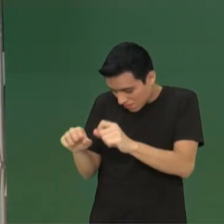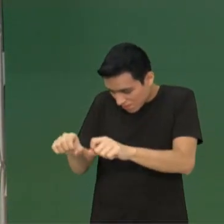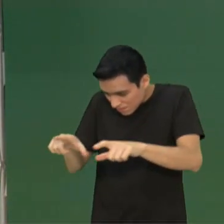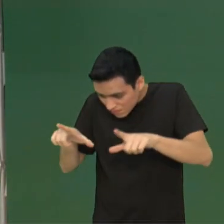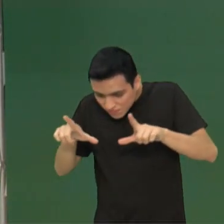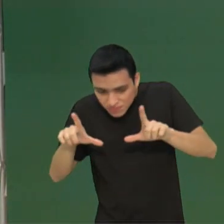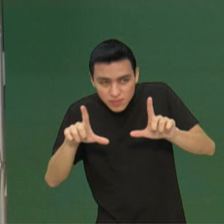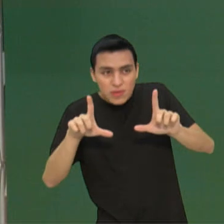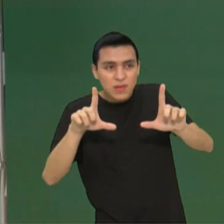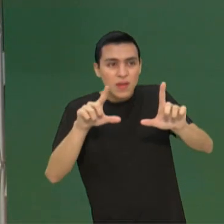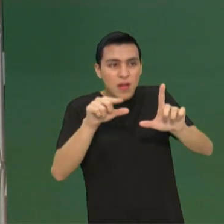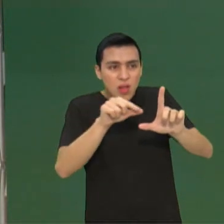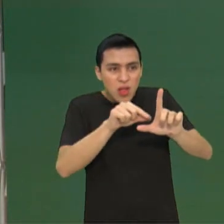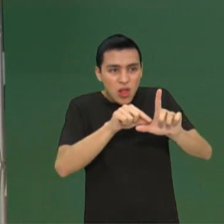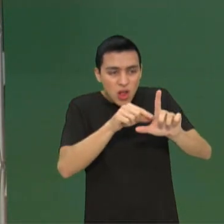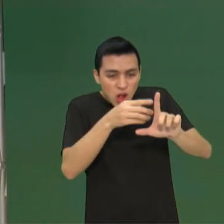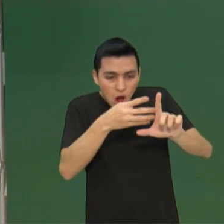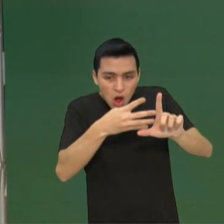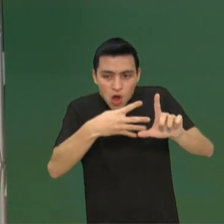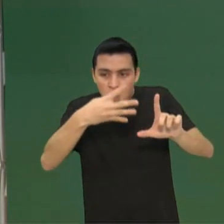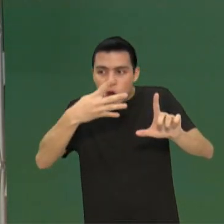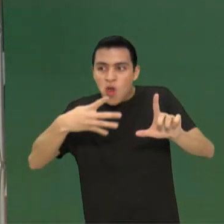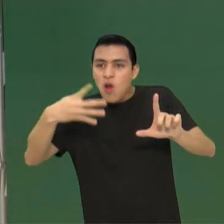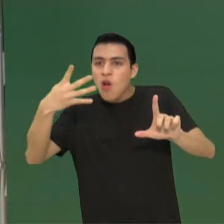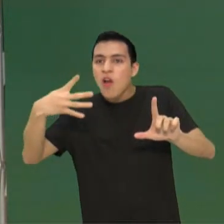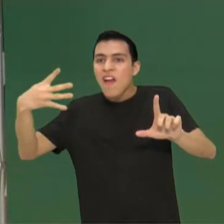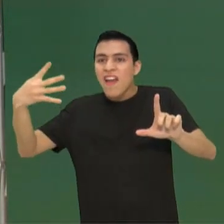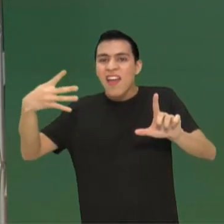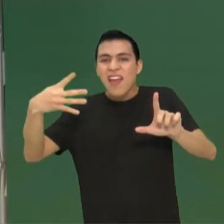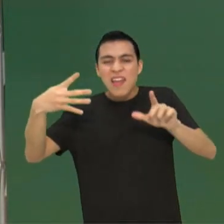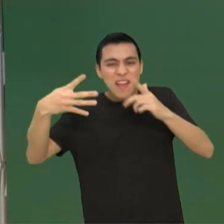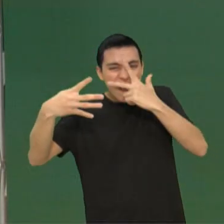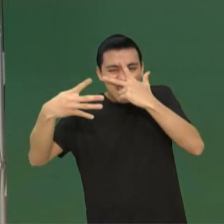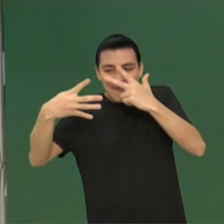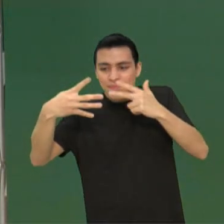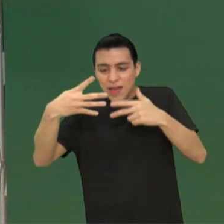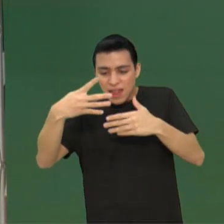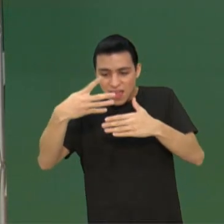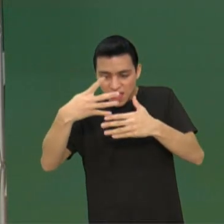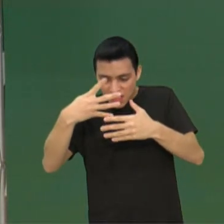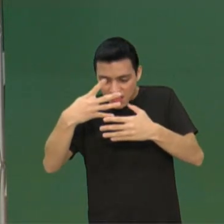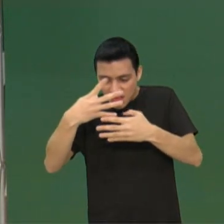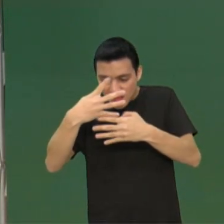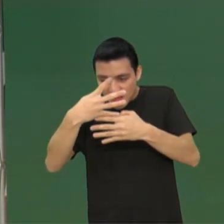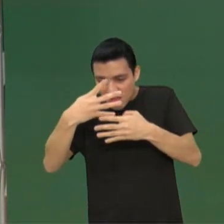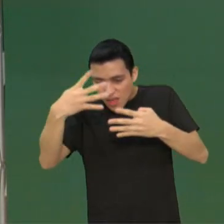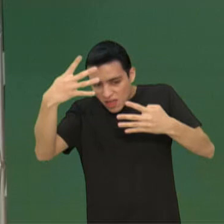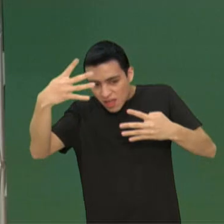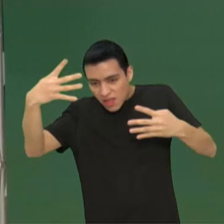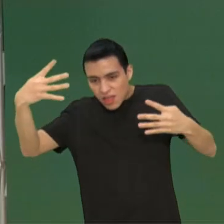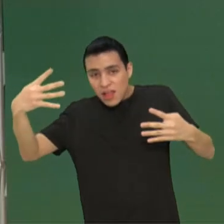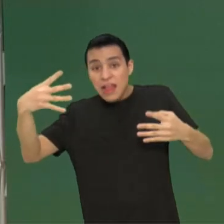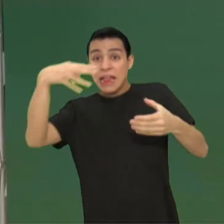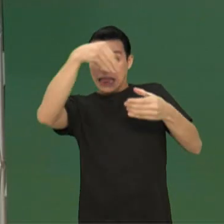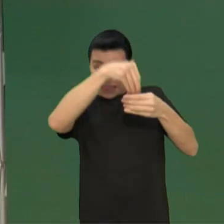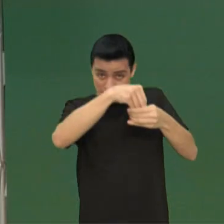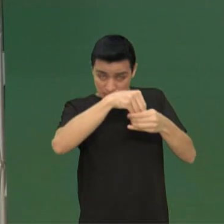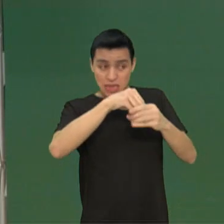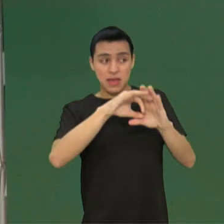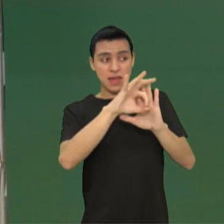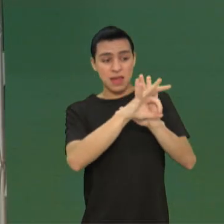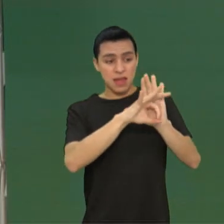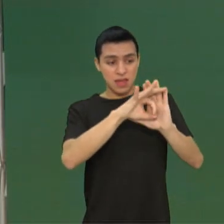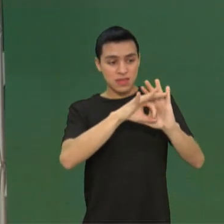Tá vendo essas linhas aqui? São bolsas empilhadas uma sobre a outra, dentro da célula,